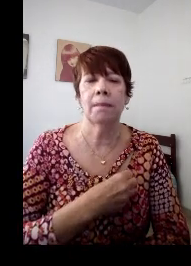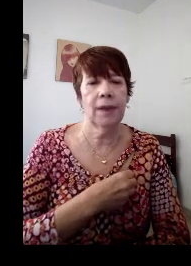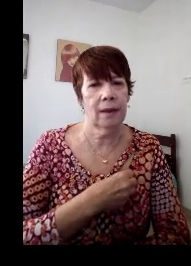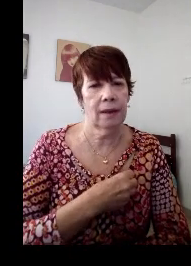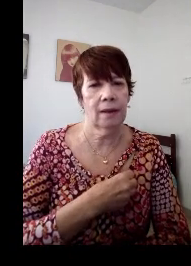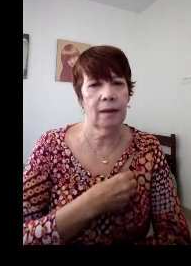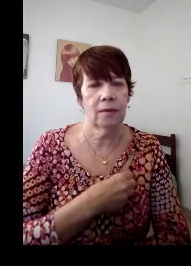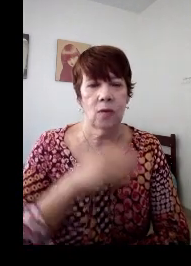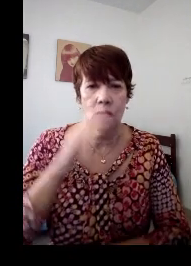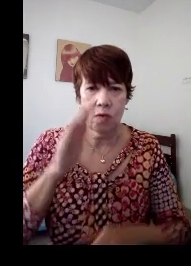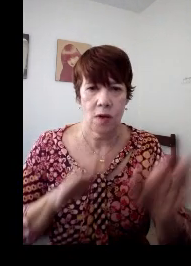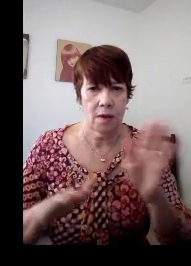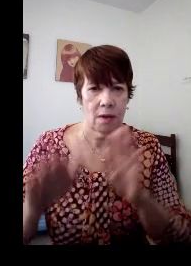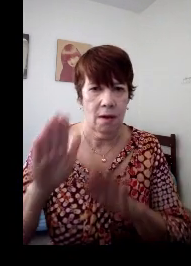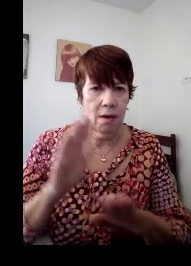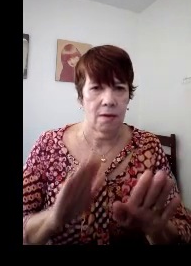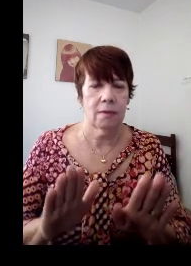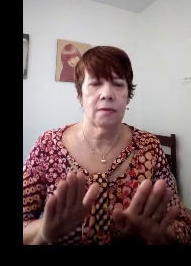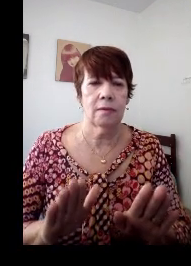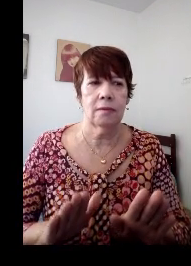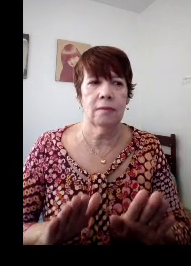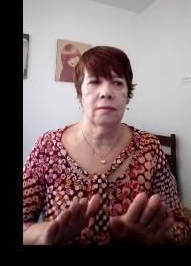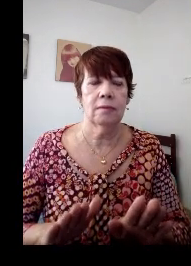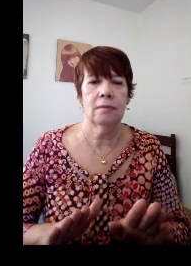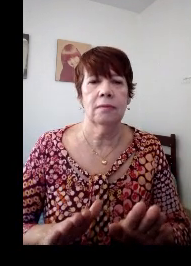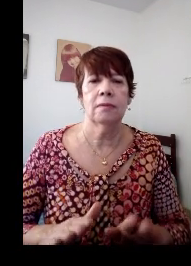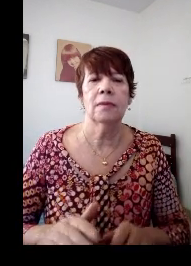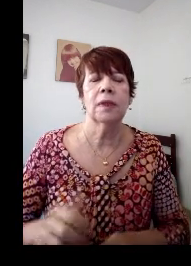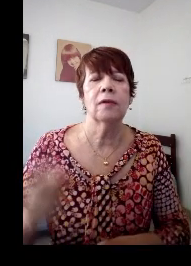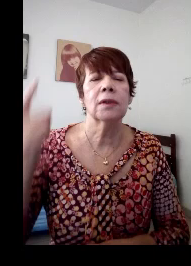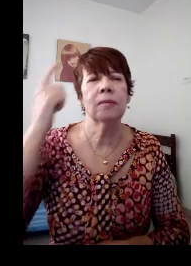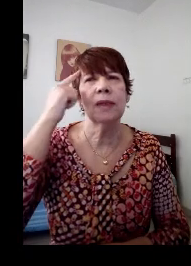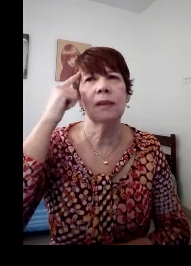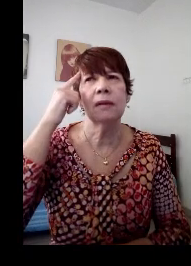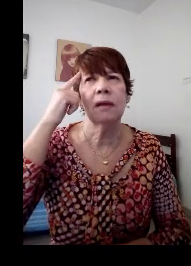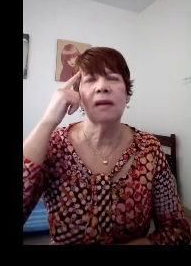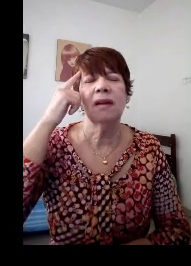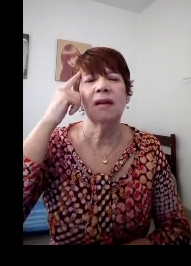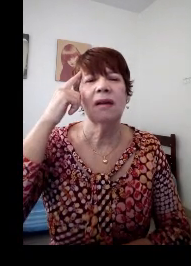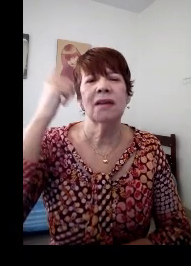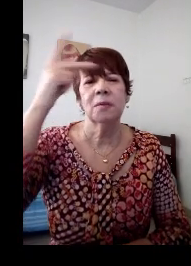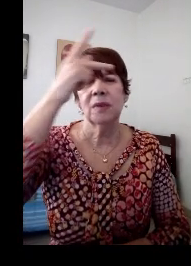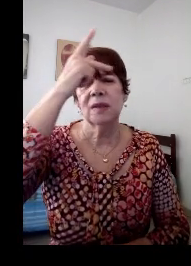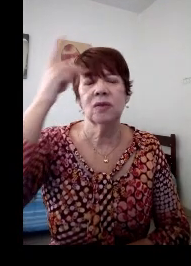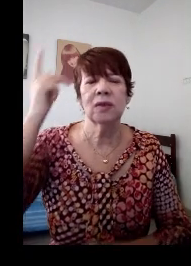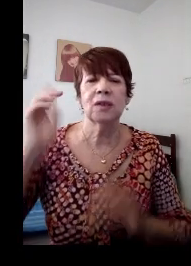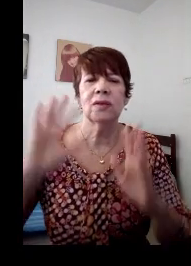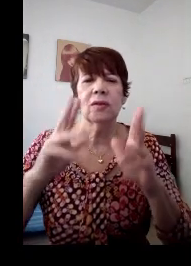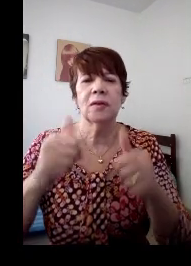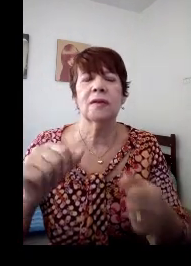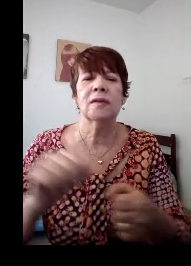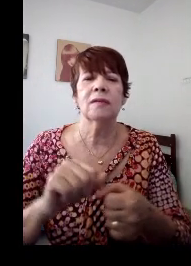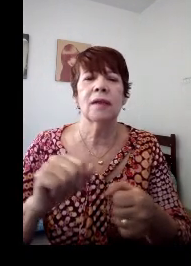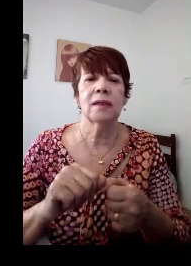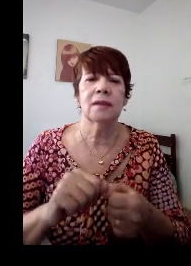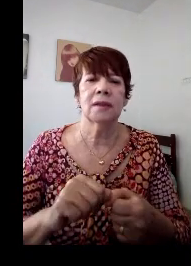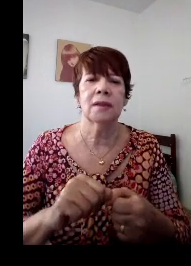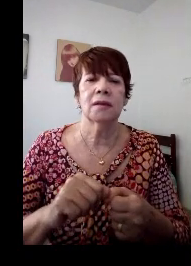tudo natural, que está tudo certo, que é assim mesmo que todo mundo faz